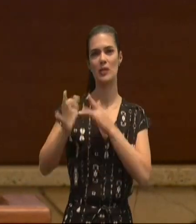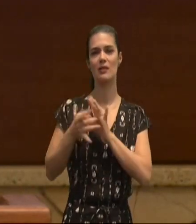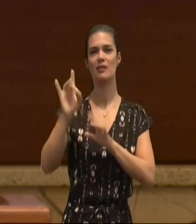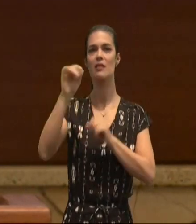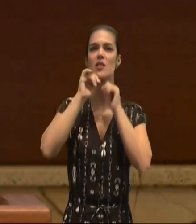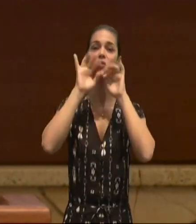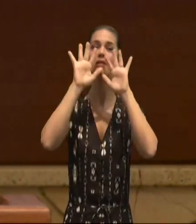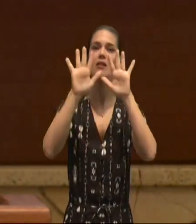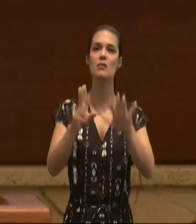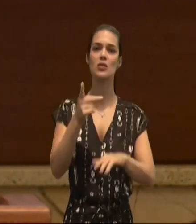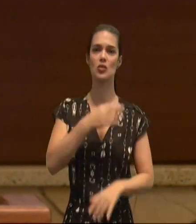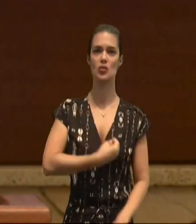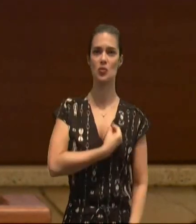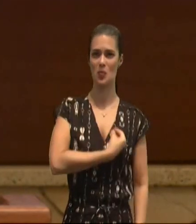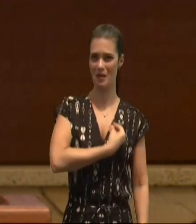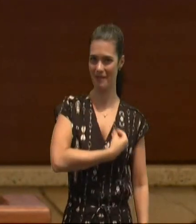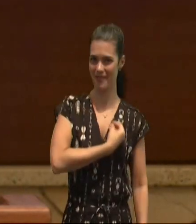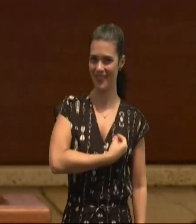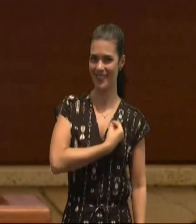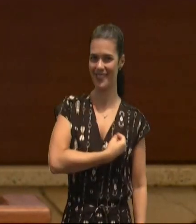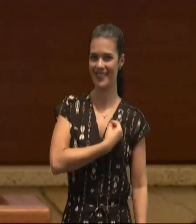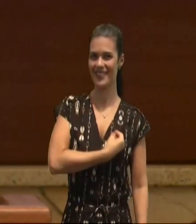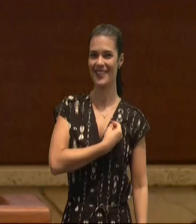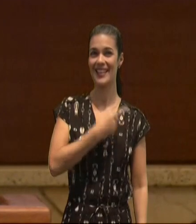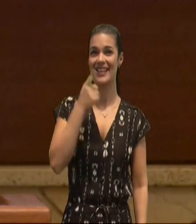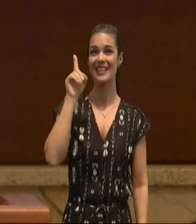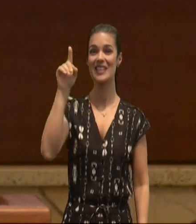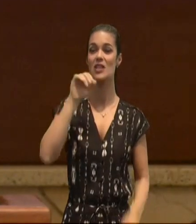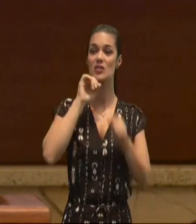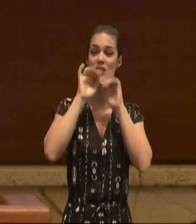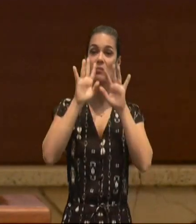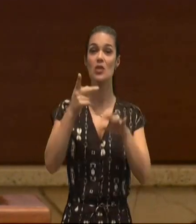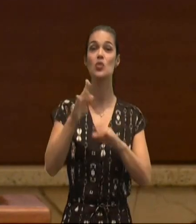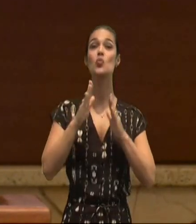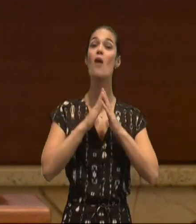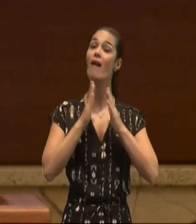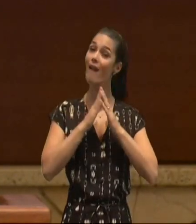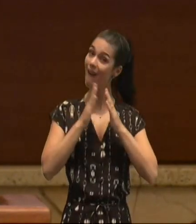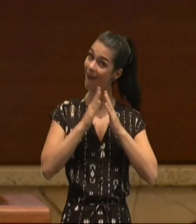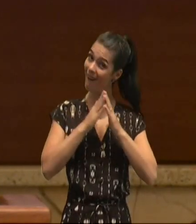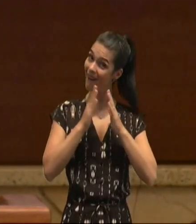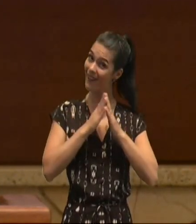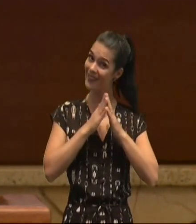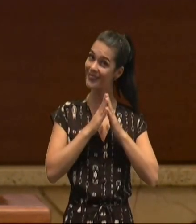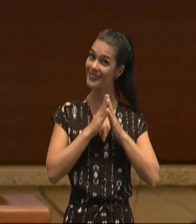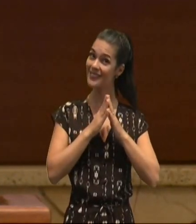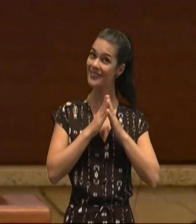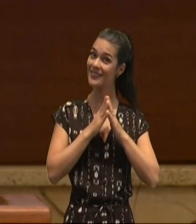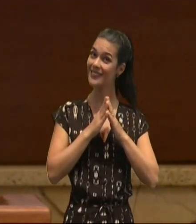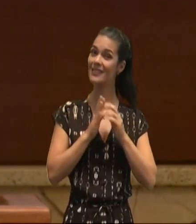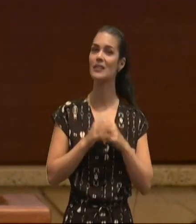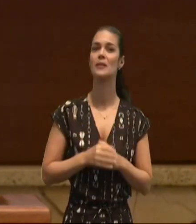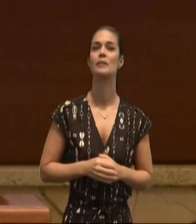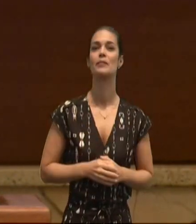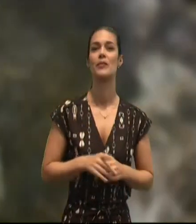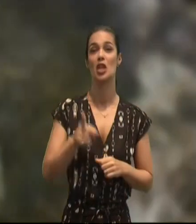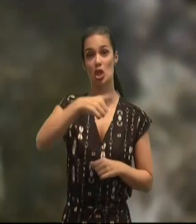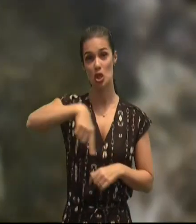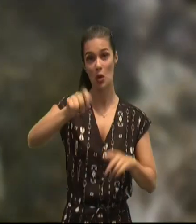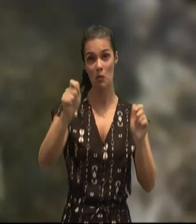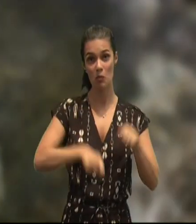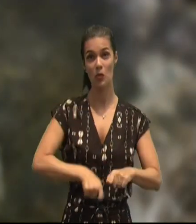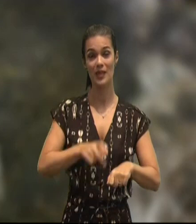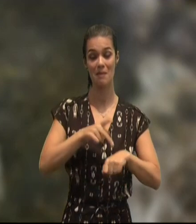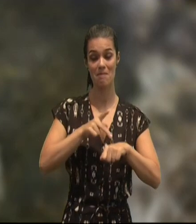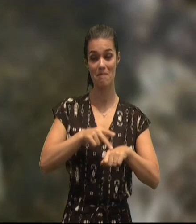abençoe ricamente a sua vida, que Deus abençoe a sua casa, e que juntos possamos todos estarmos firmes na rocha